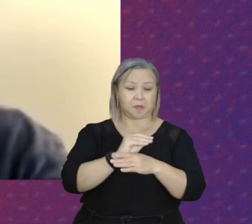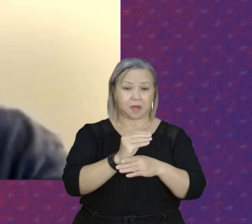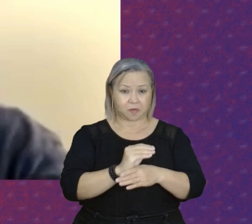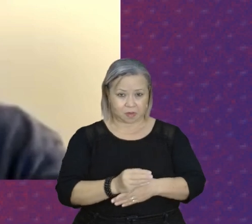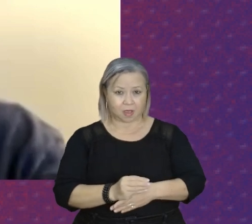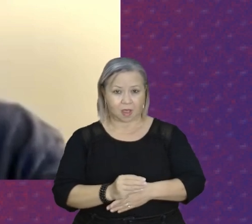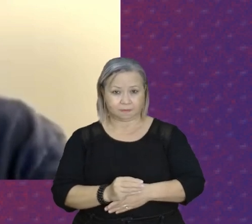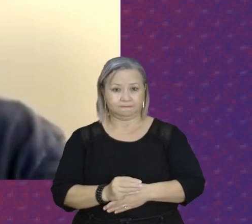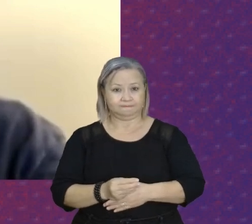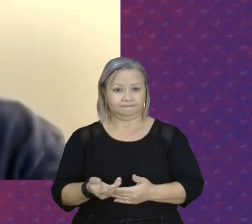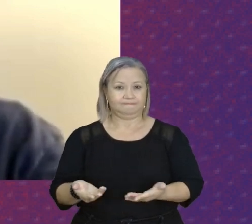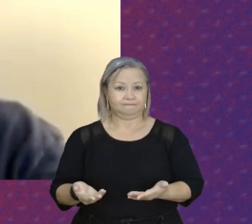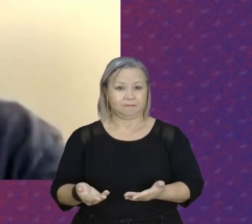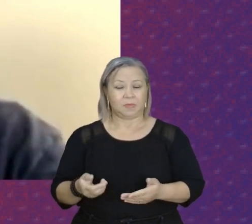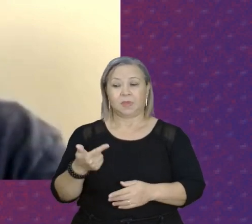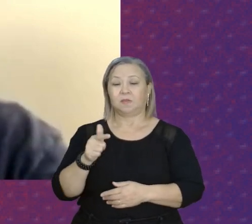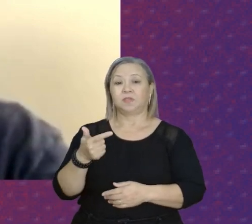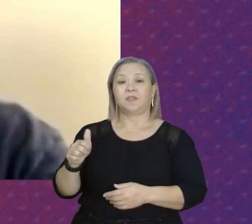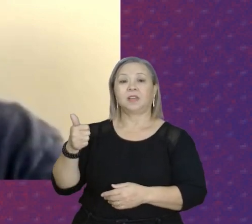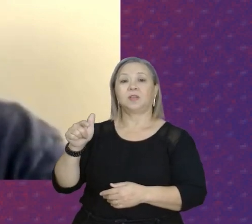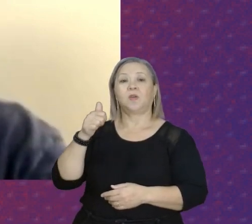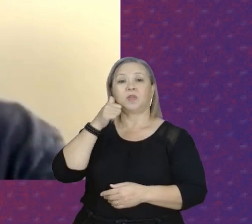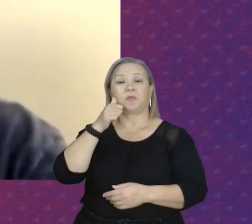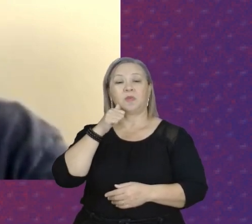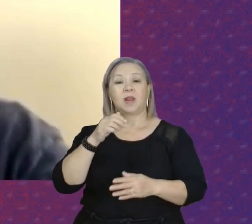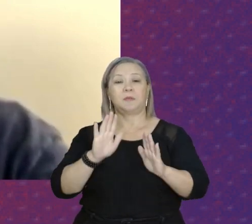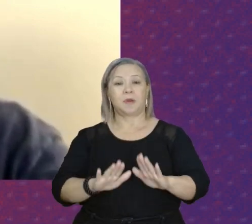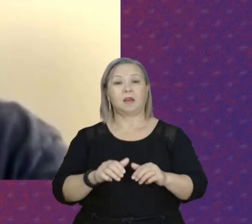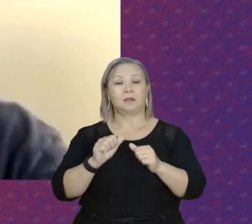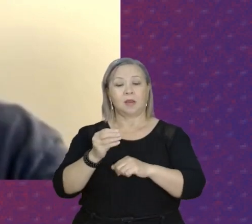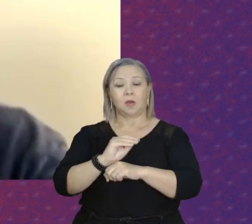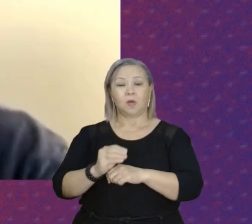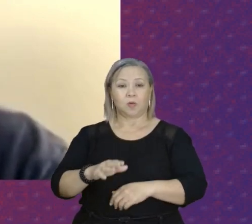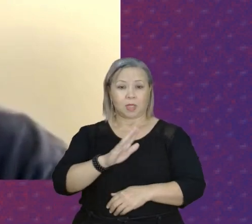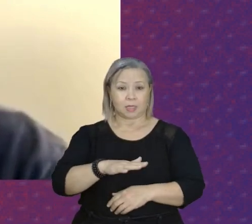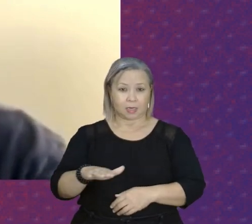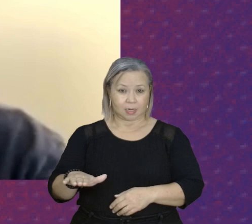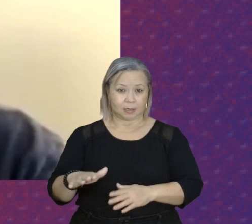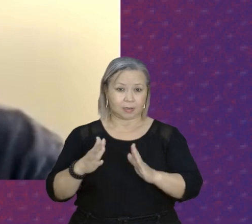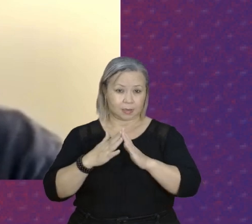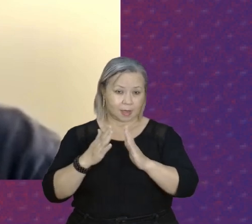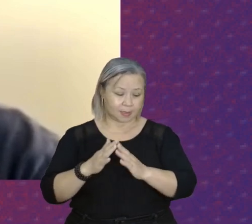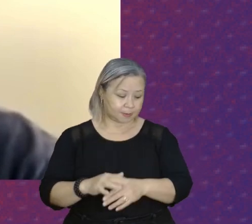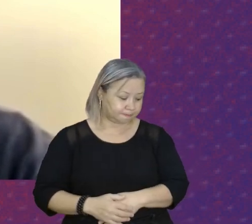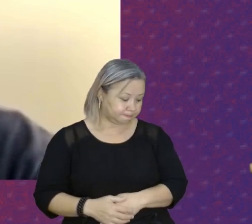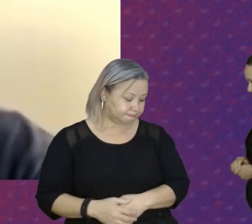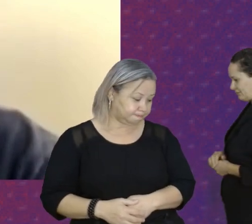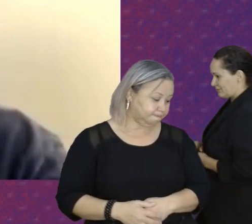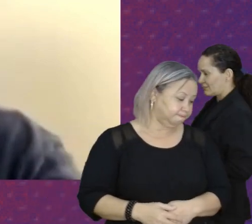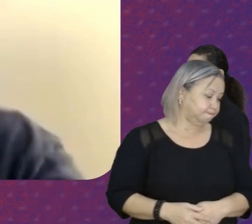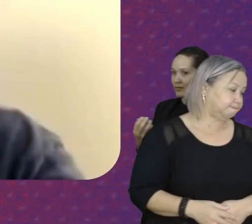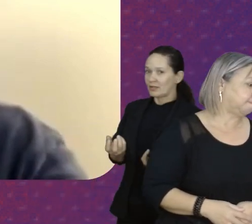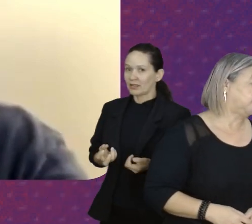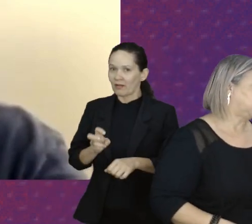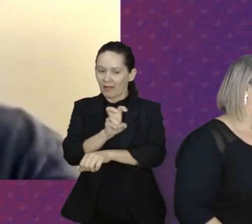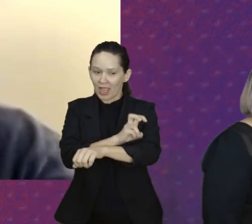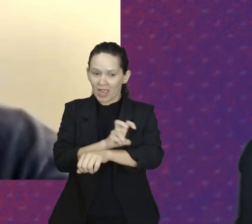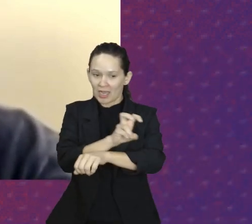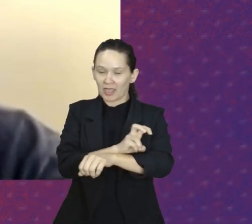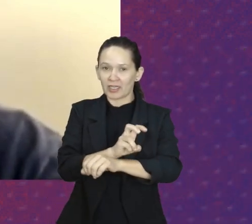outra mulher para ficar com a criança em casa. Então, essa noção de que a creche é também um direito